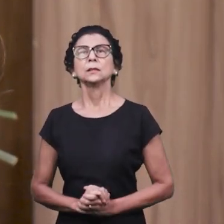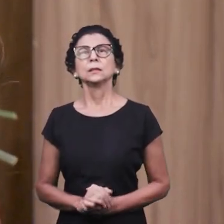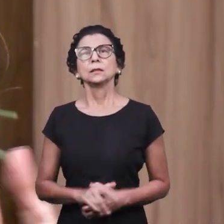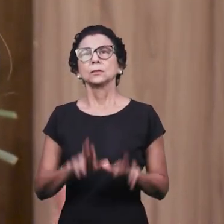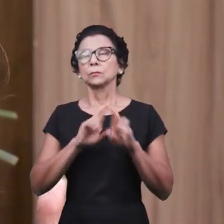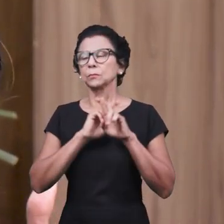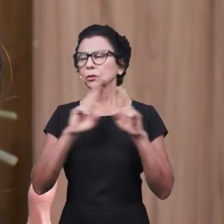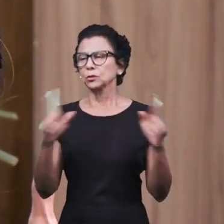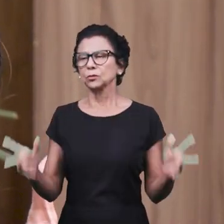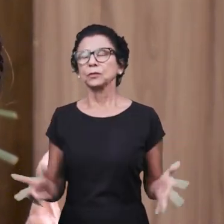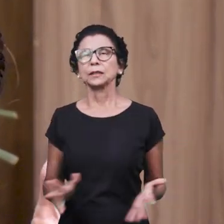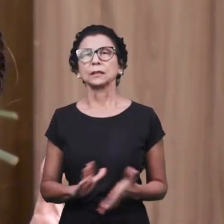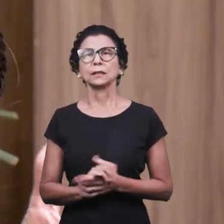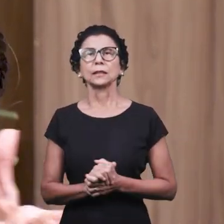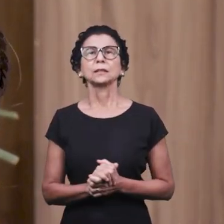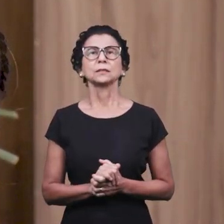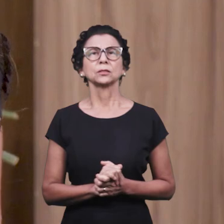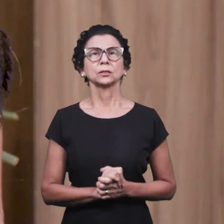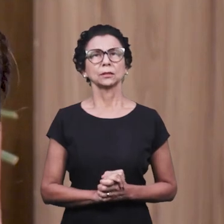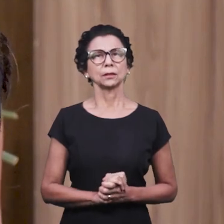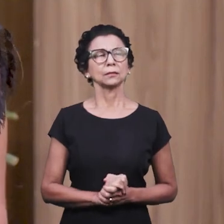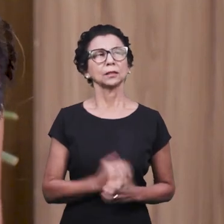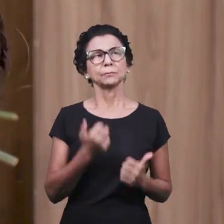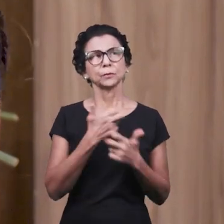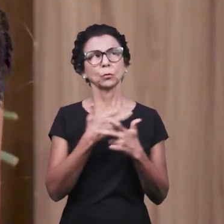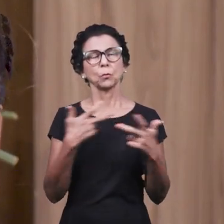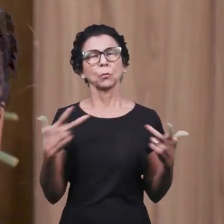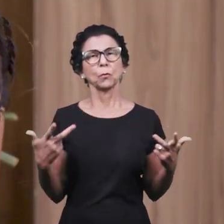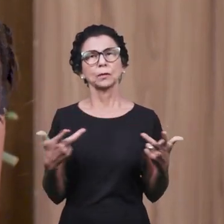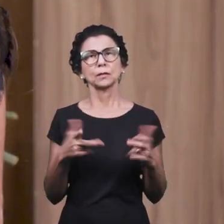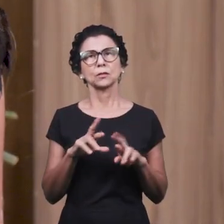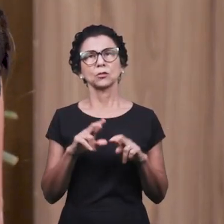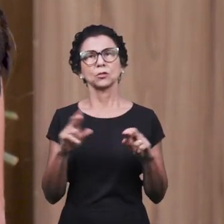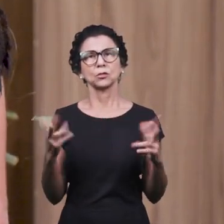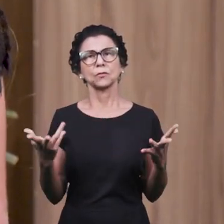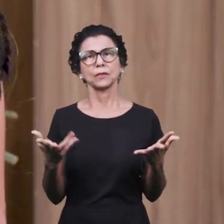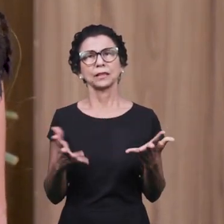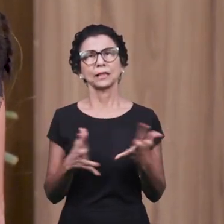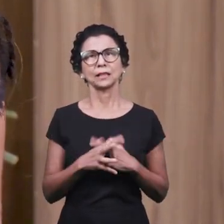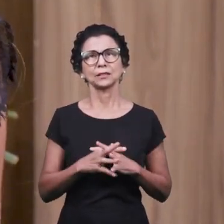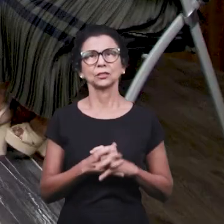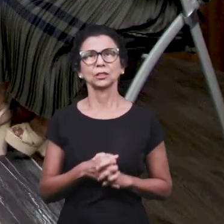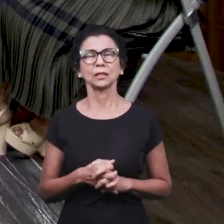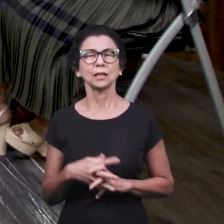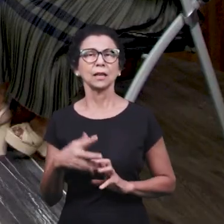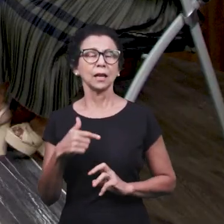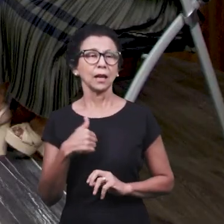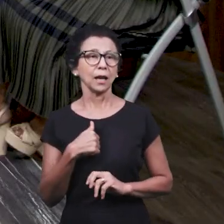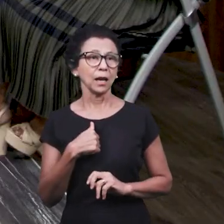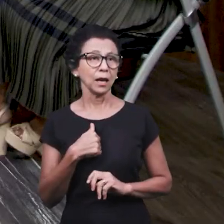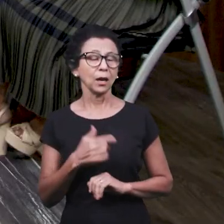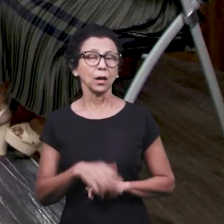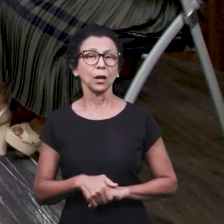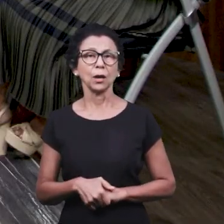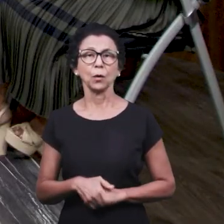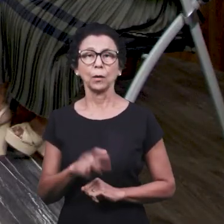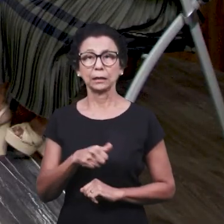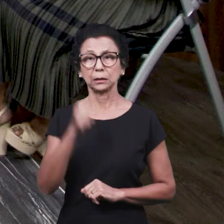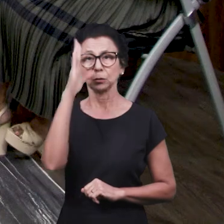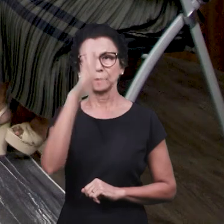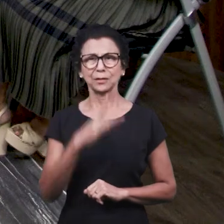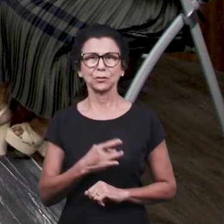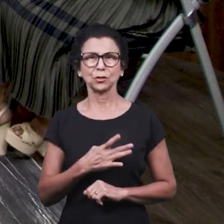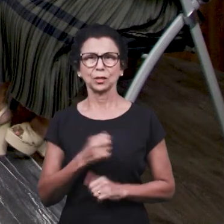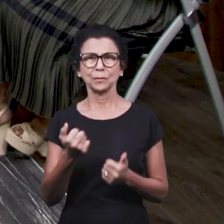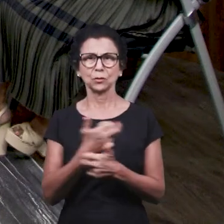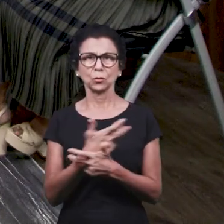diferente. A liberdade que eu tinha lá era diferente. Coisas que às vezes a gente não se sente, né? Mas como uma menina aqui no Brasil, eu ficava meio apreensiva, mas que lá